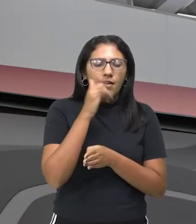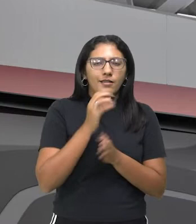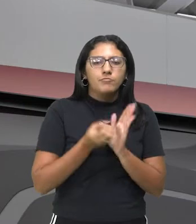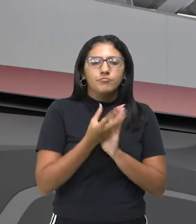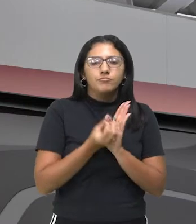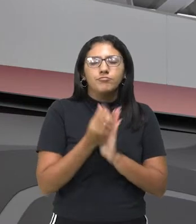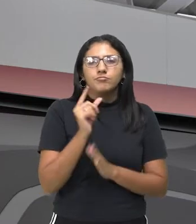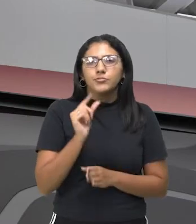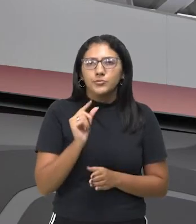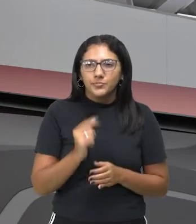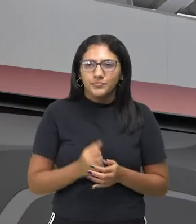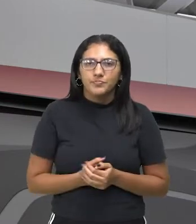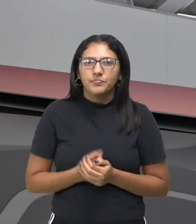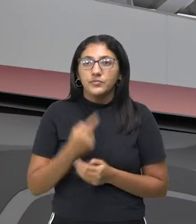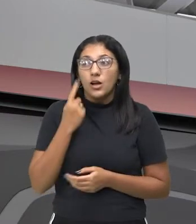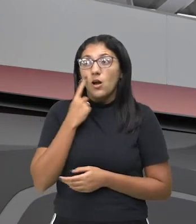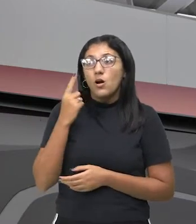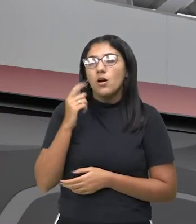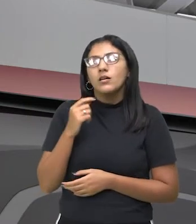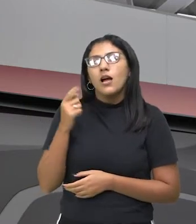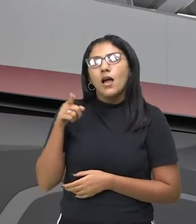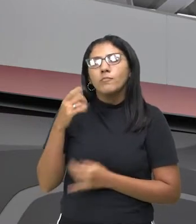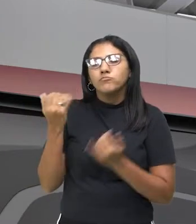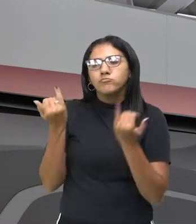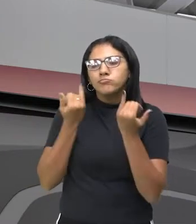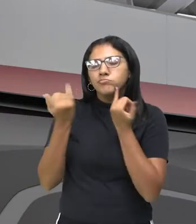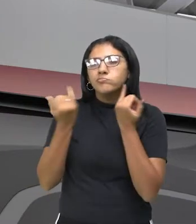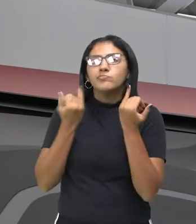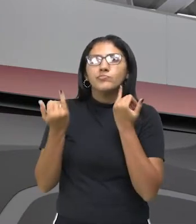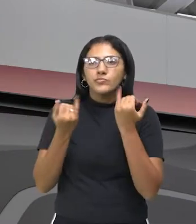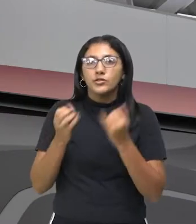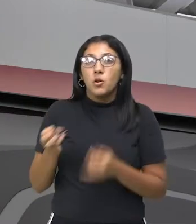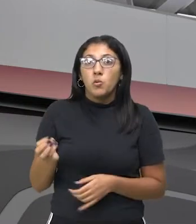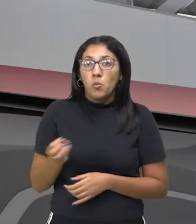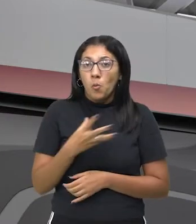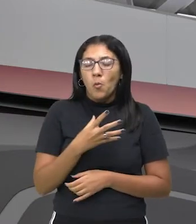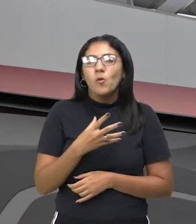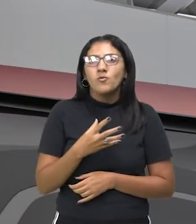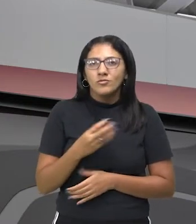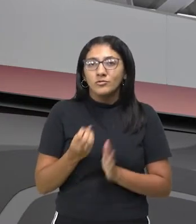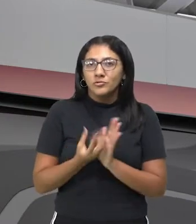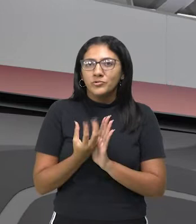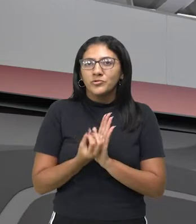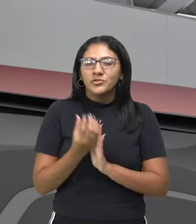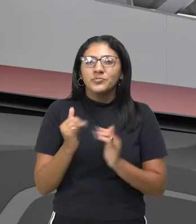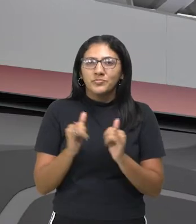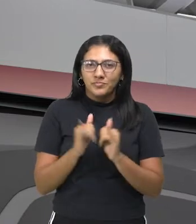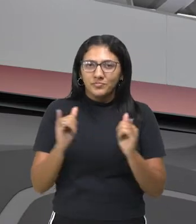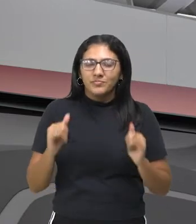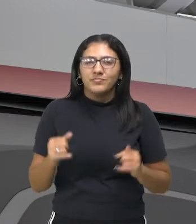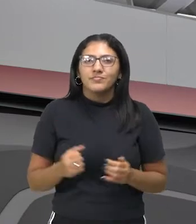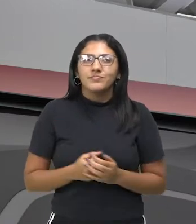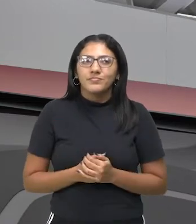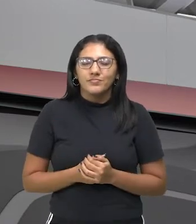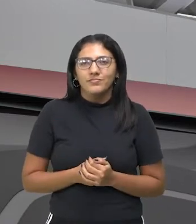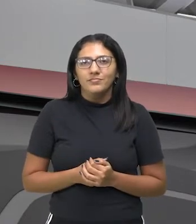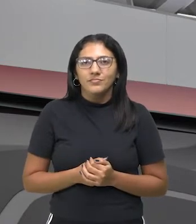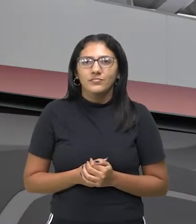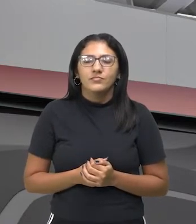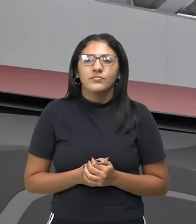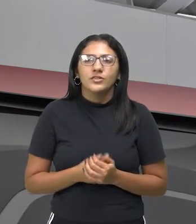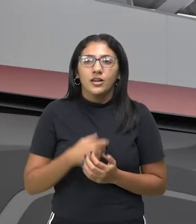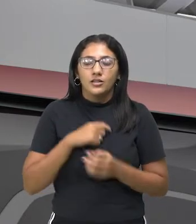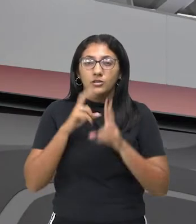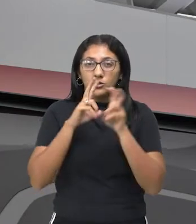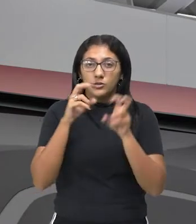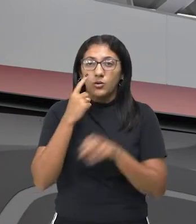agora a notícia que traz justamente esse tópico das novas usinas hidrelétricas na Amazônia. Então, a gente tem aqui como